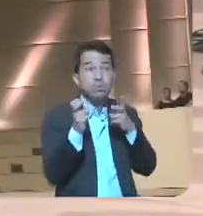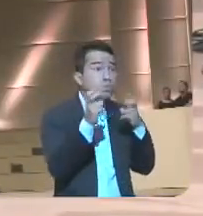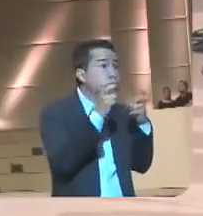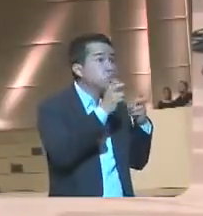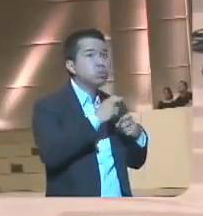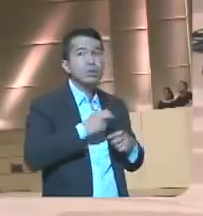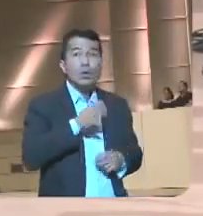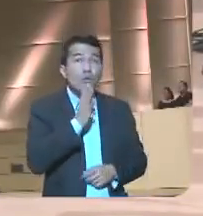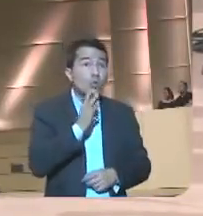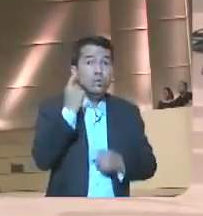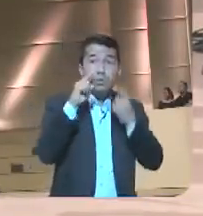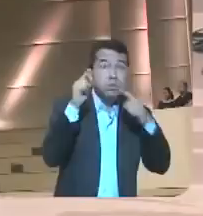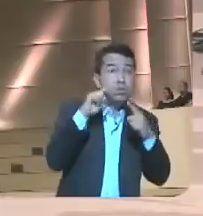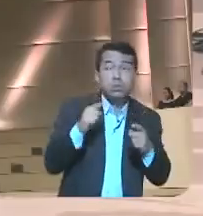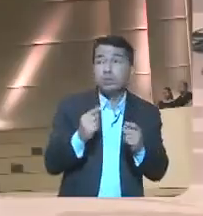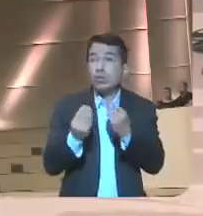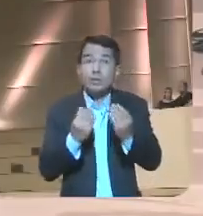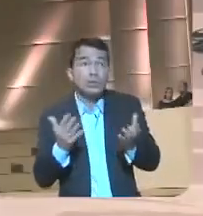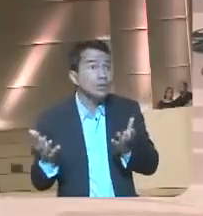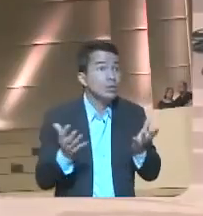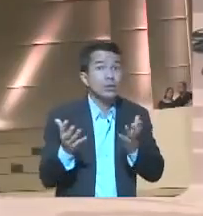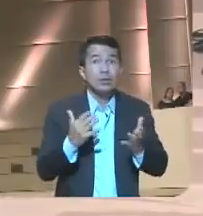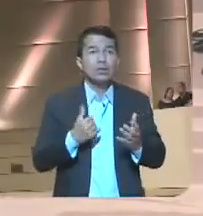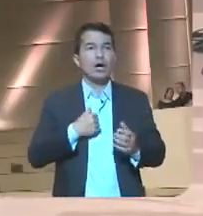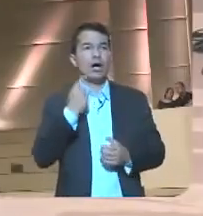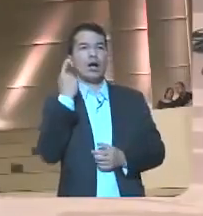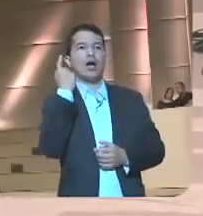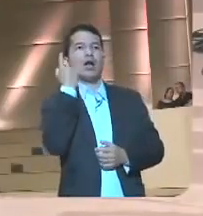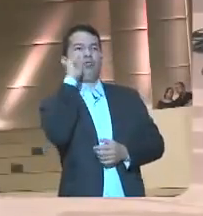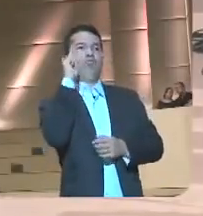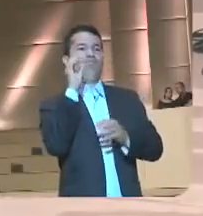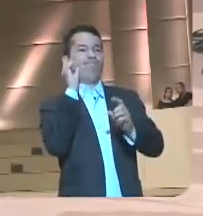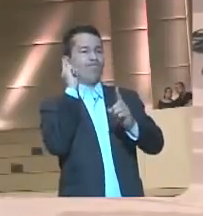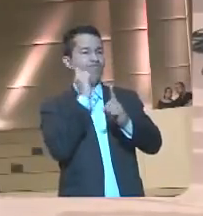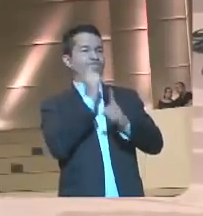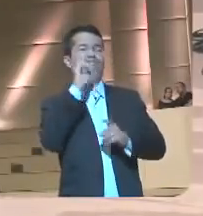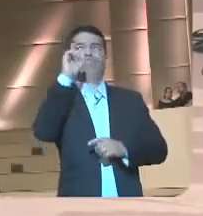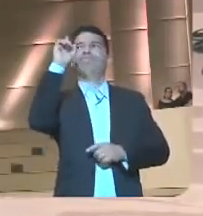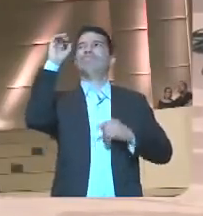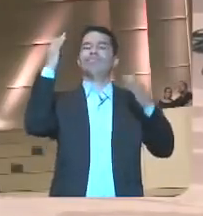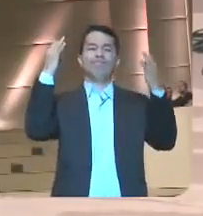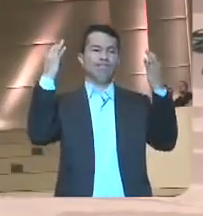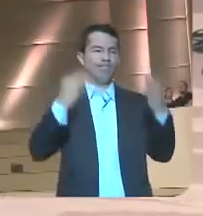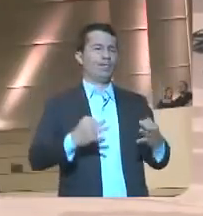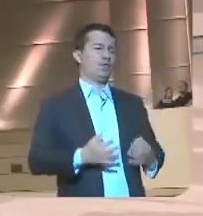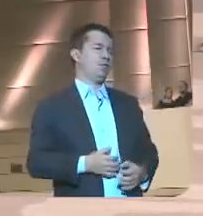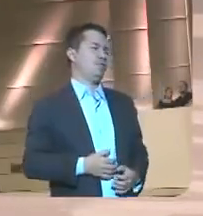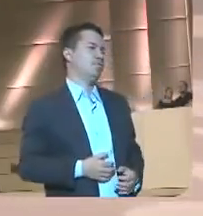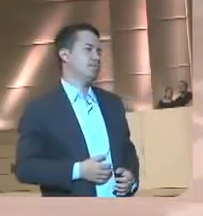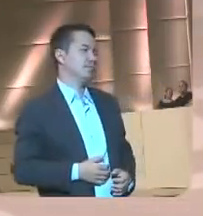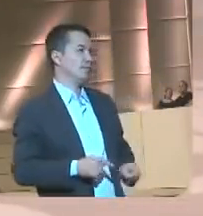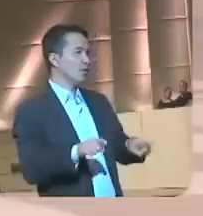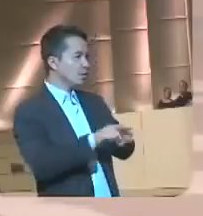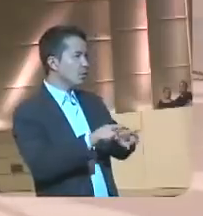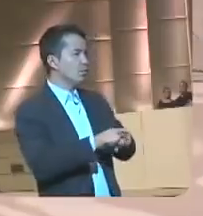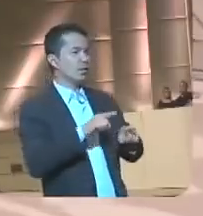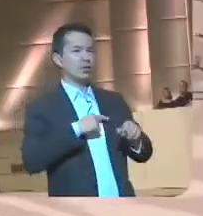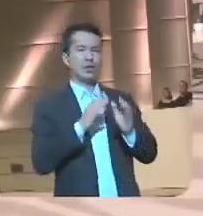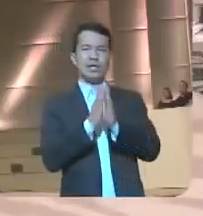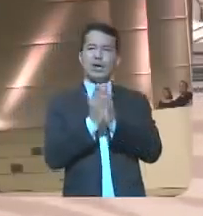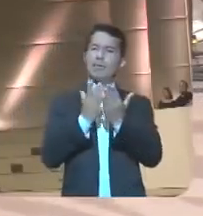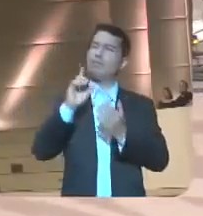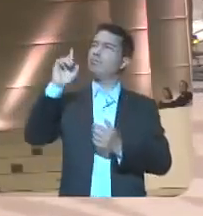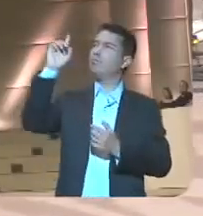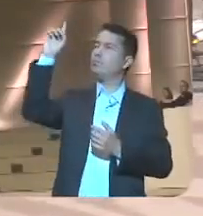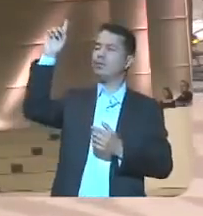de descobrir caminhos na vida a palavra de deus diz também que esse espírito santo é